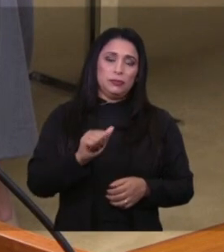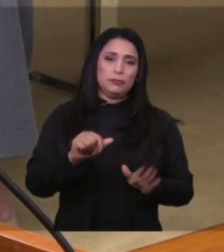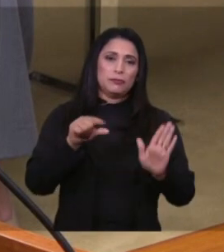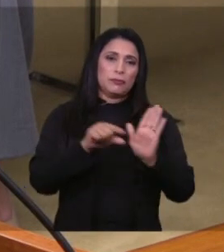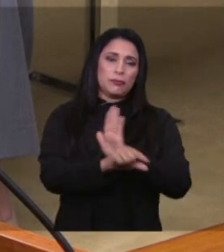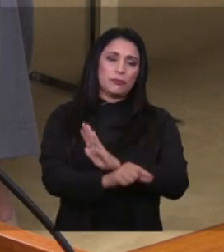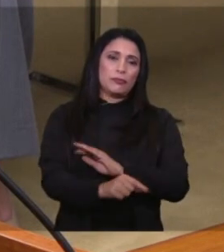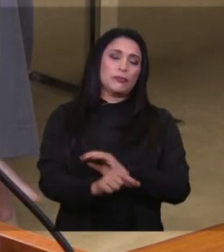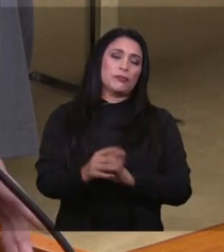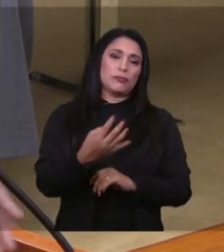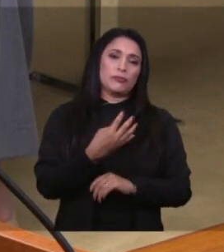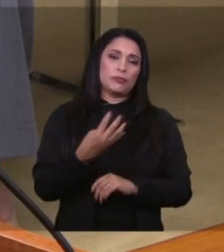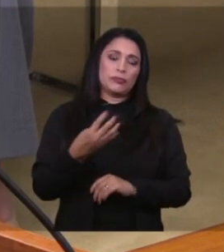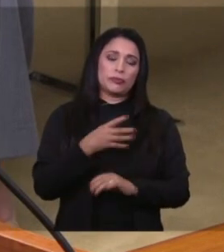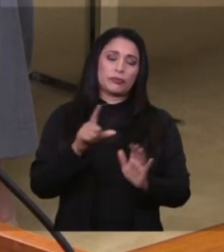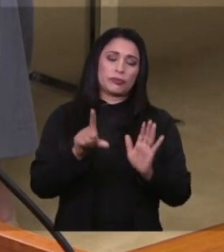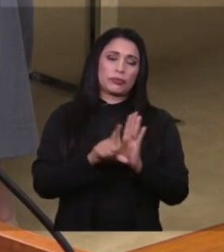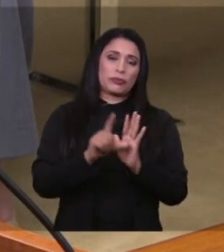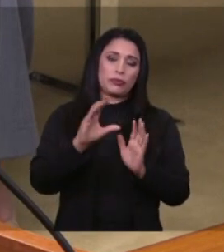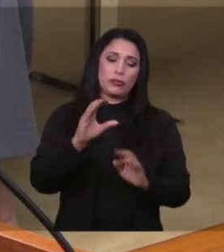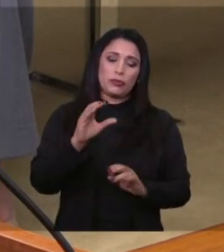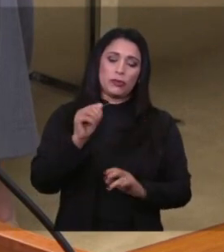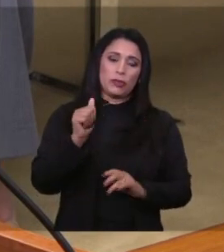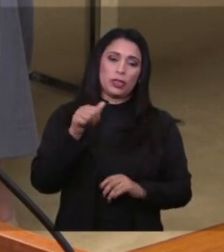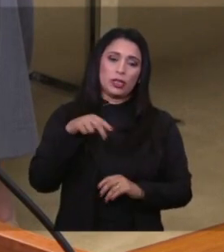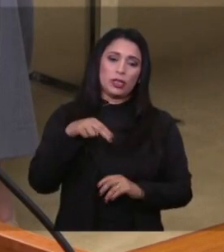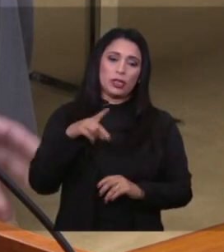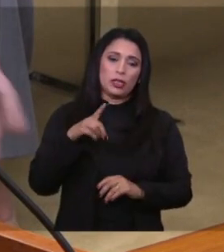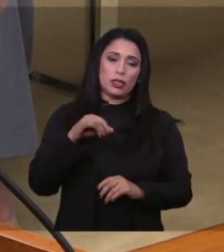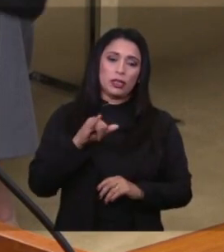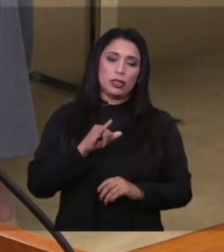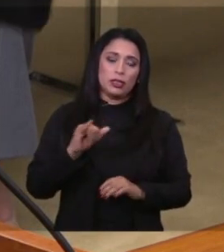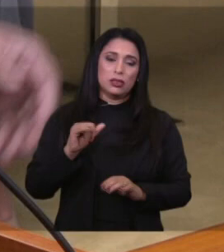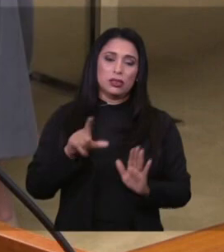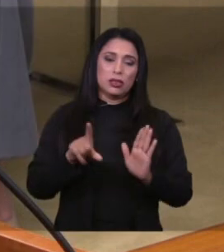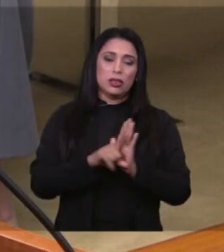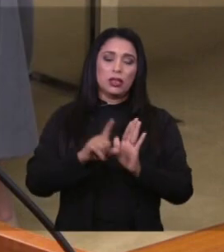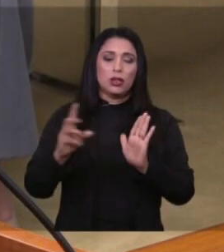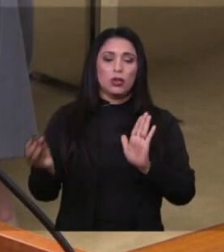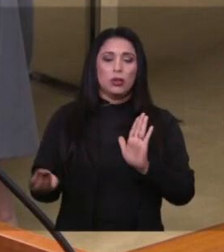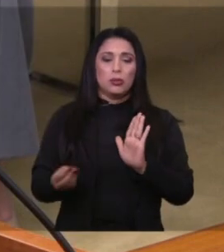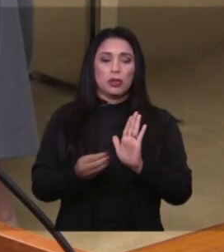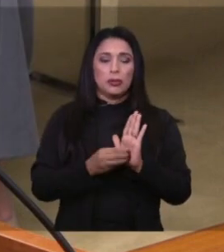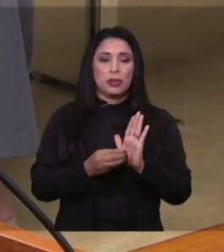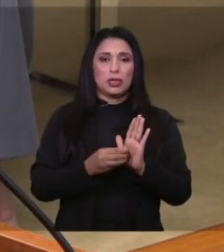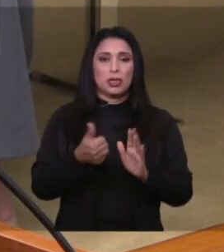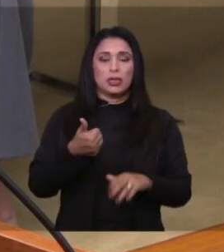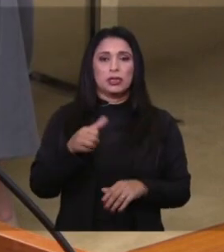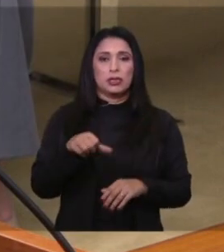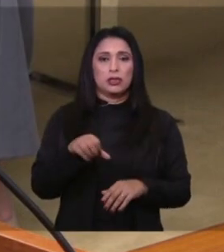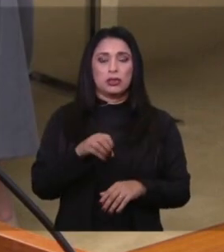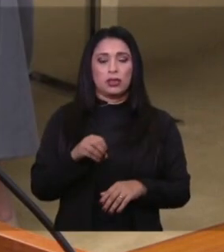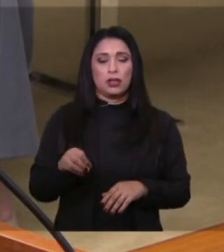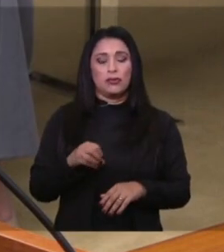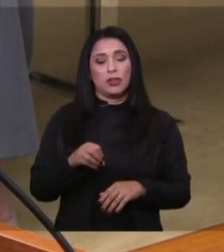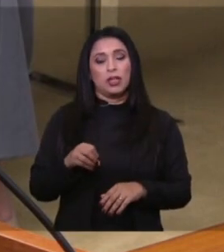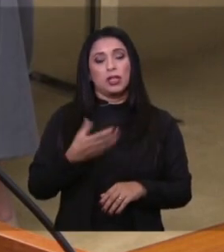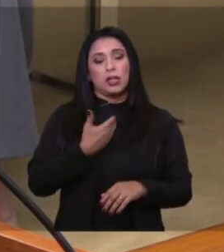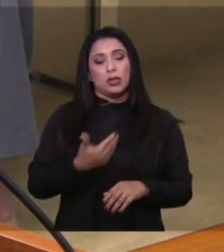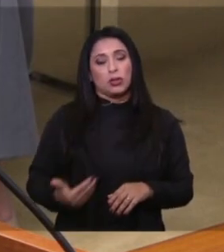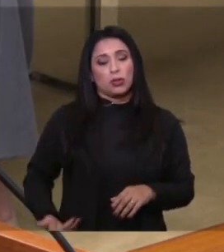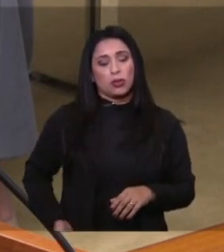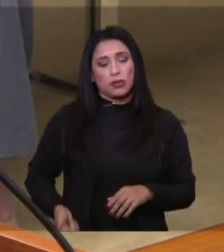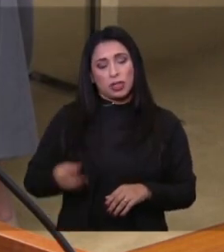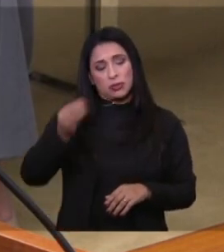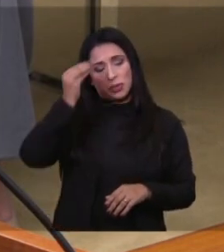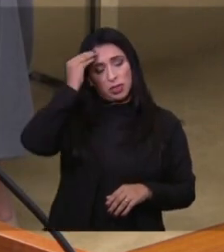4º da Lei Candir, com a redação dada pela Lei Complementar 190, que instituiu aquilo que a União entendeu como prazo de adaptação para o